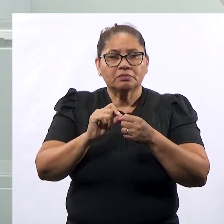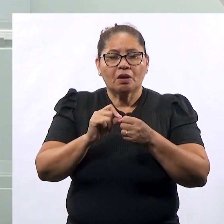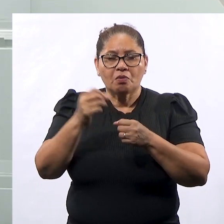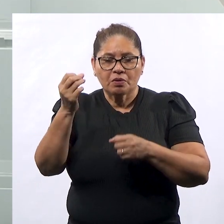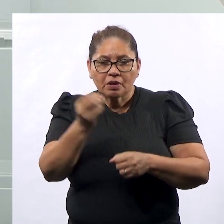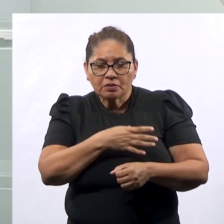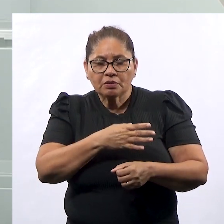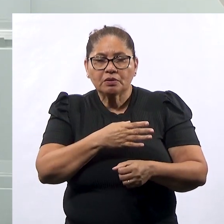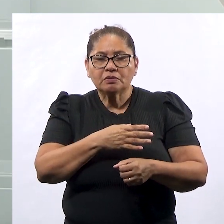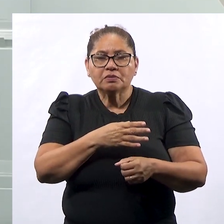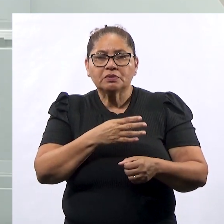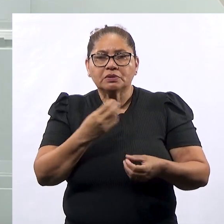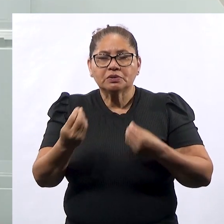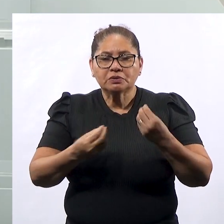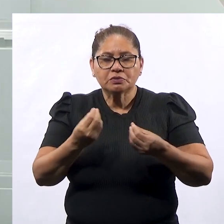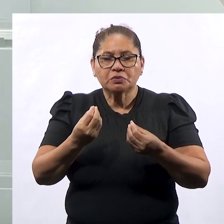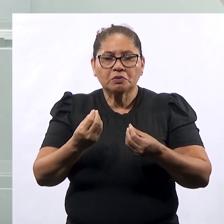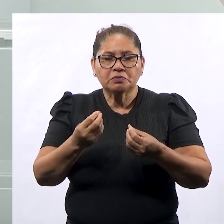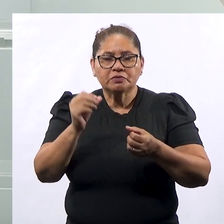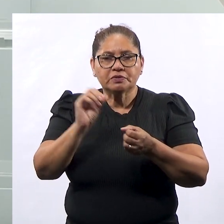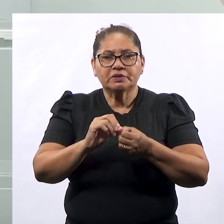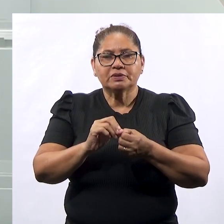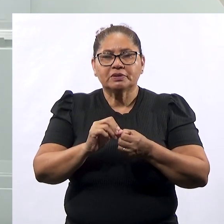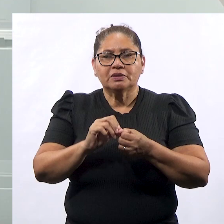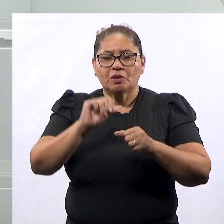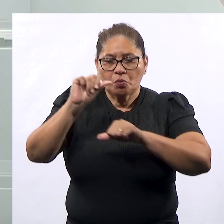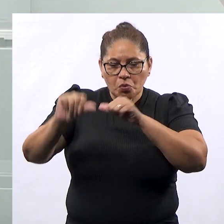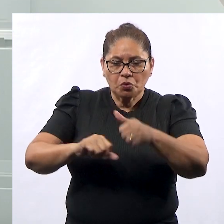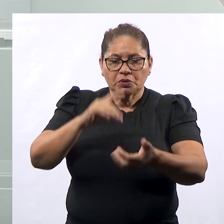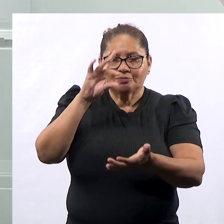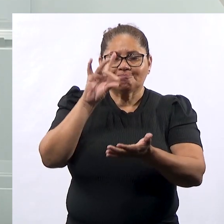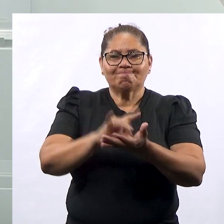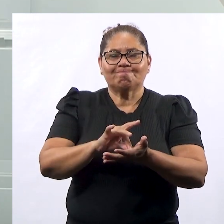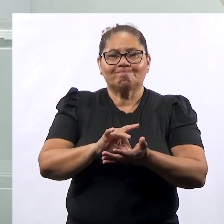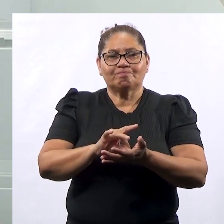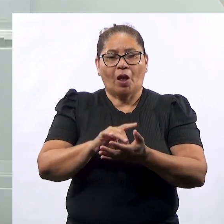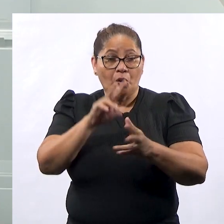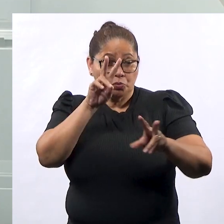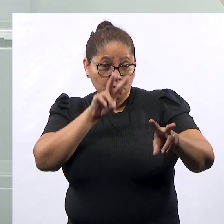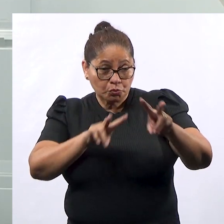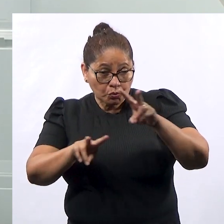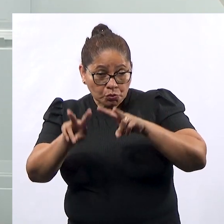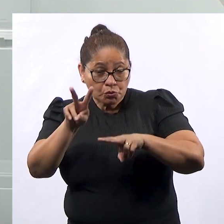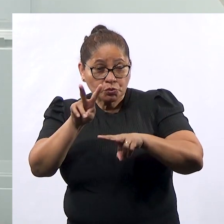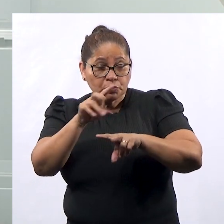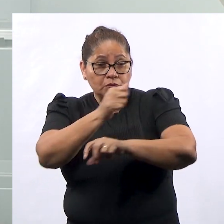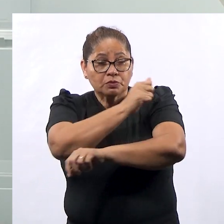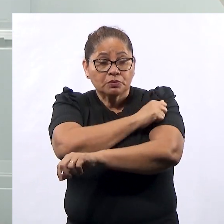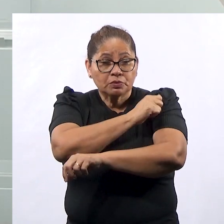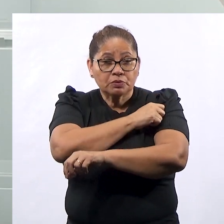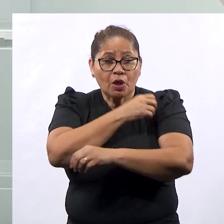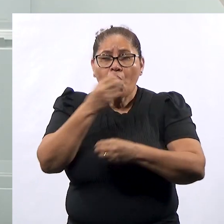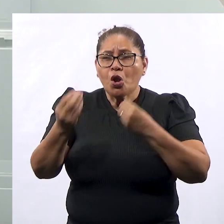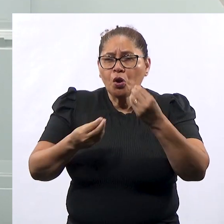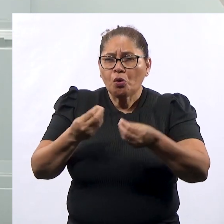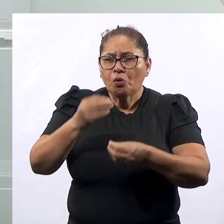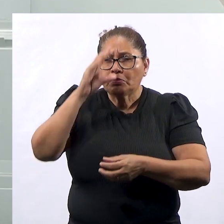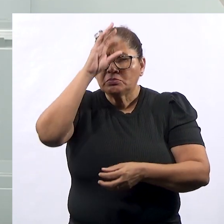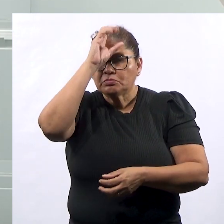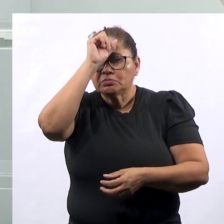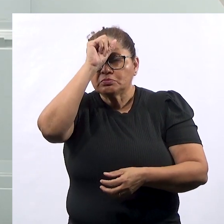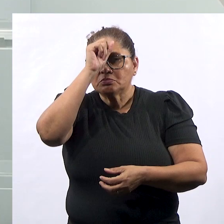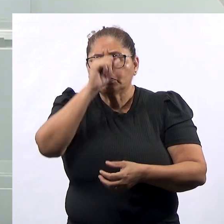eu tenho uma nova ação que é a intervenção para mudar a realidade. Então, eu olho para o que o meu aluno está aprendendo, como que ele